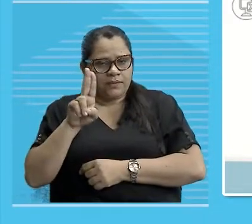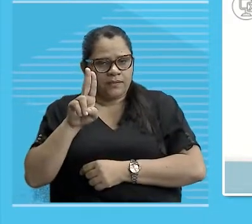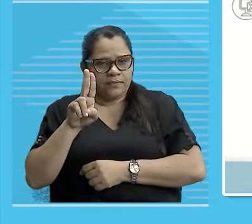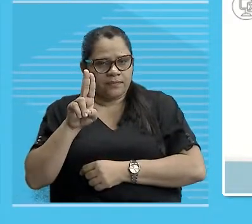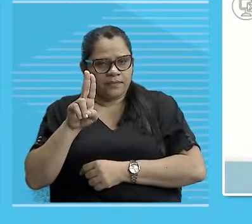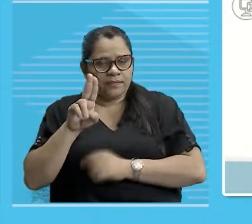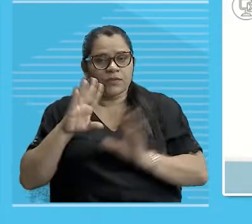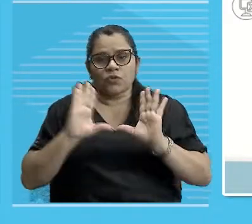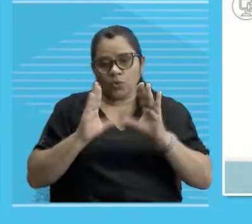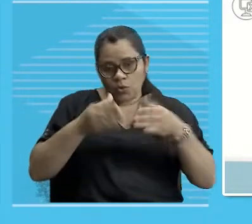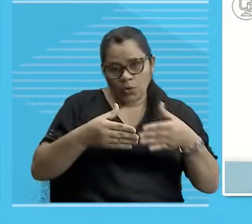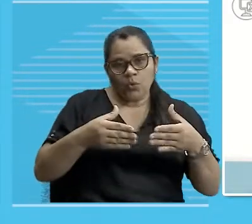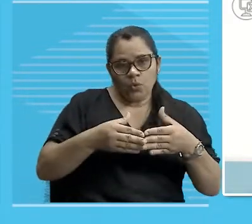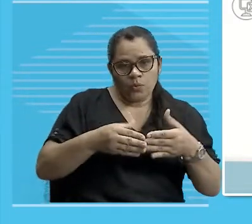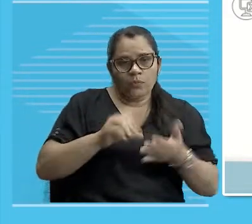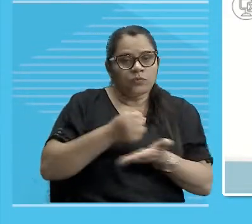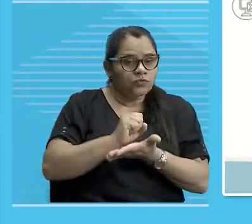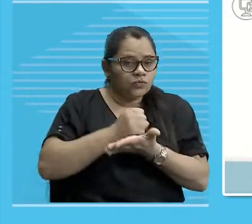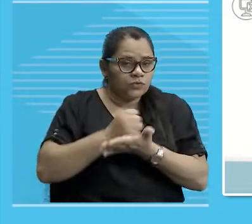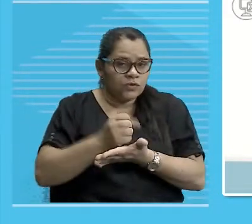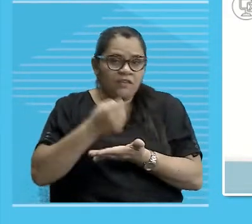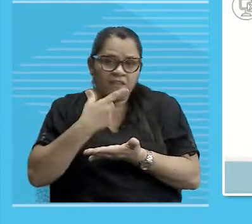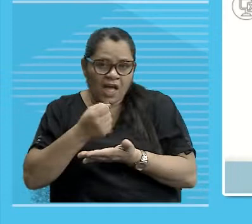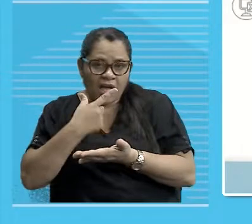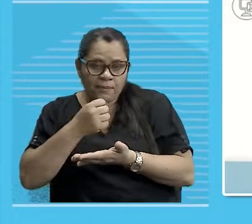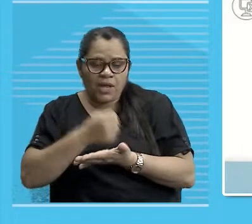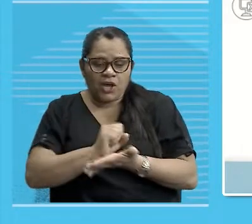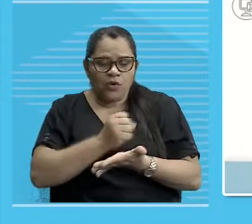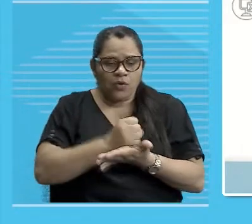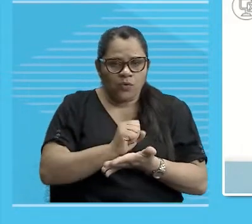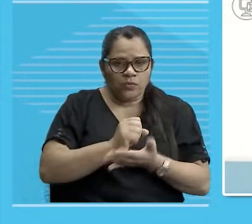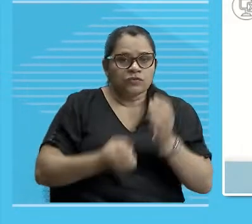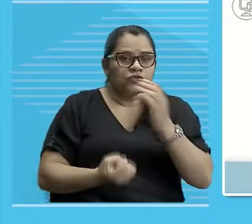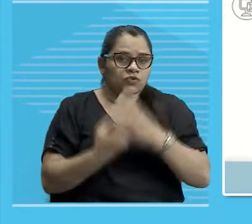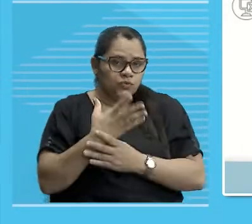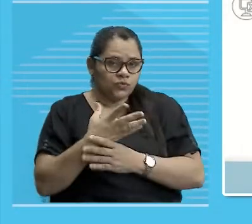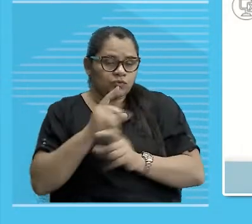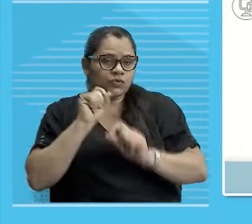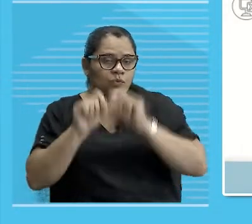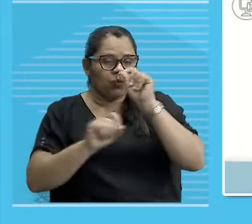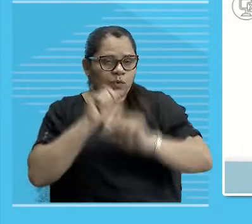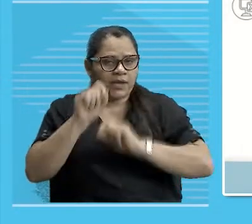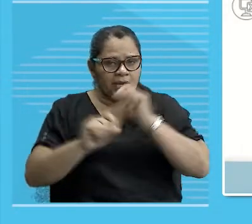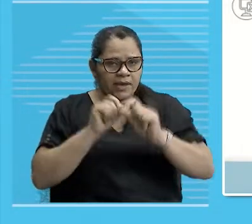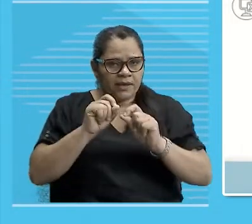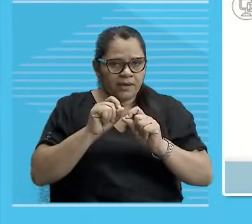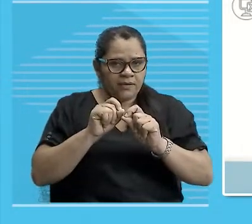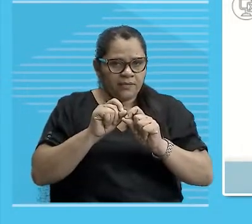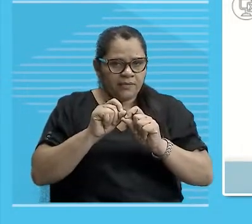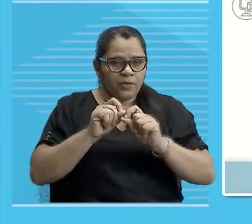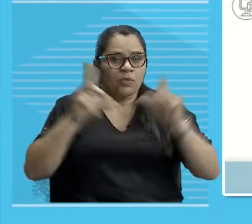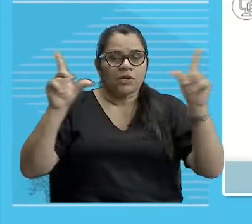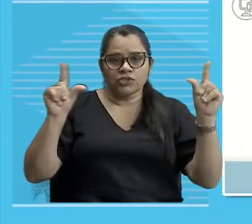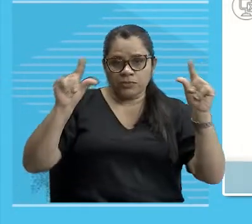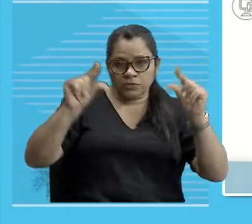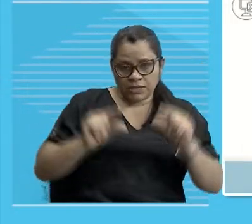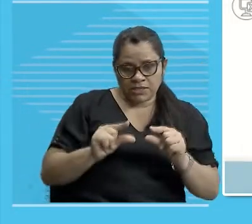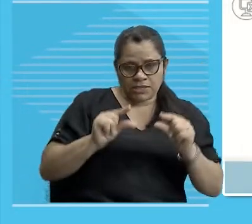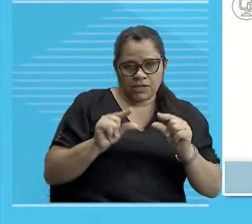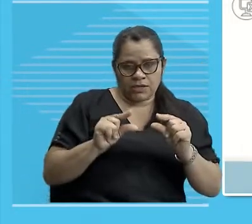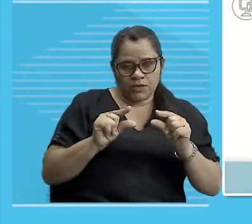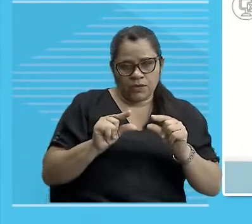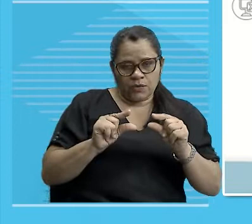do grupo, né, dos fármacos, provoca aí uma espécie de diminuição da